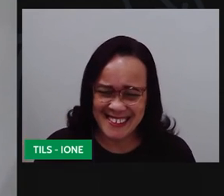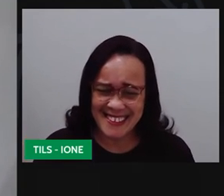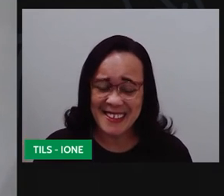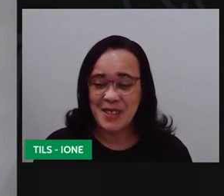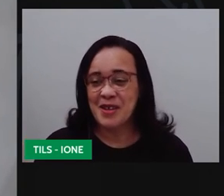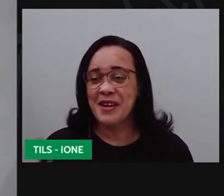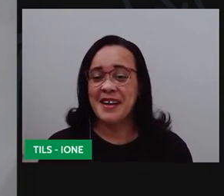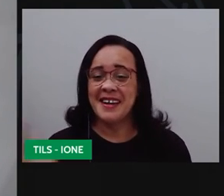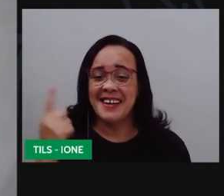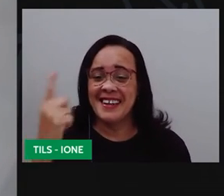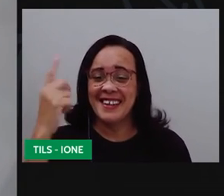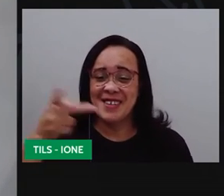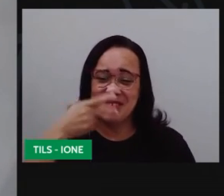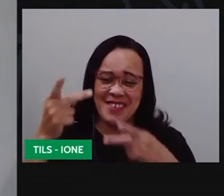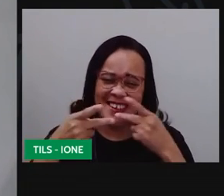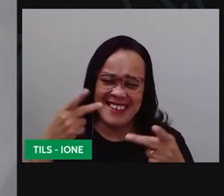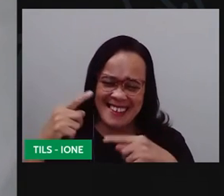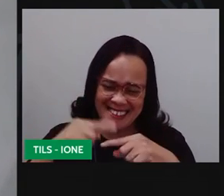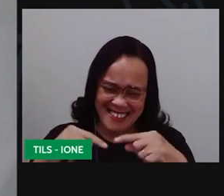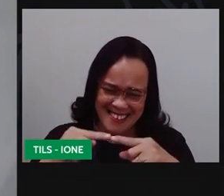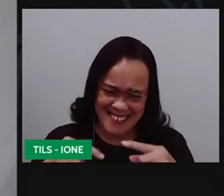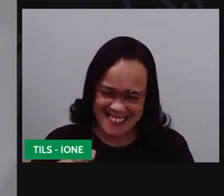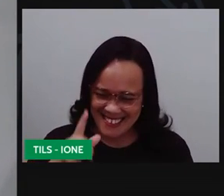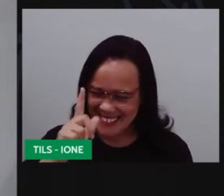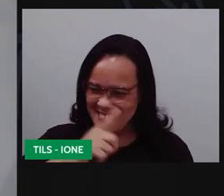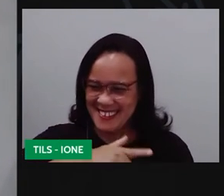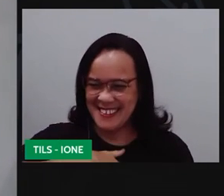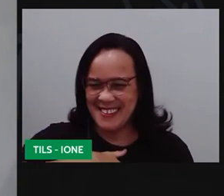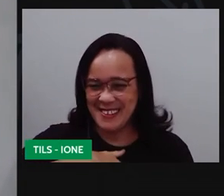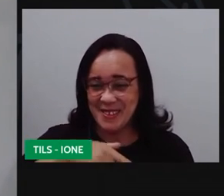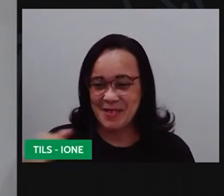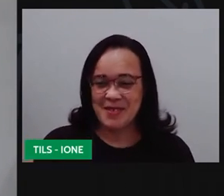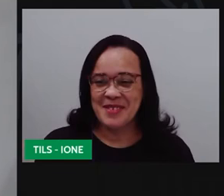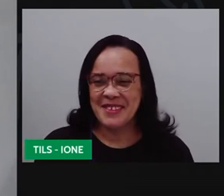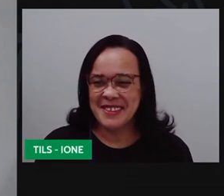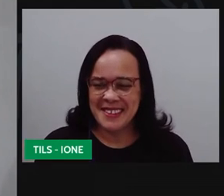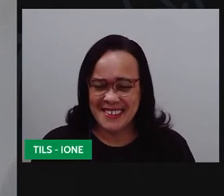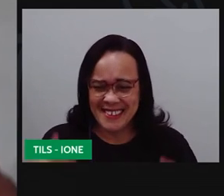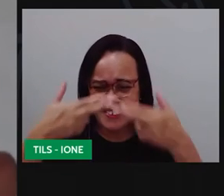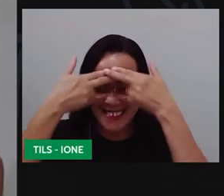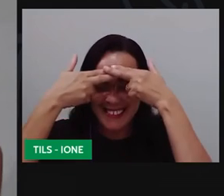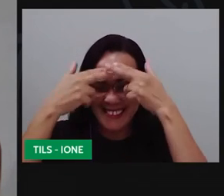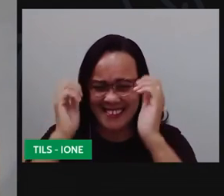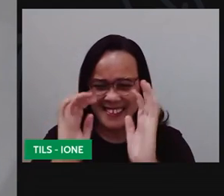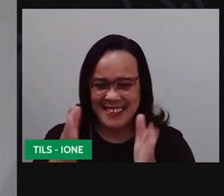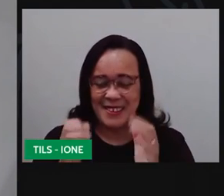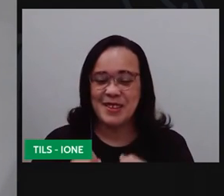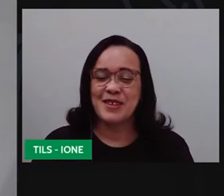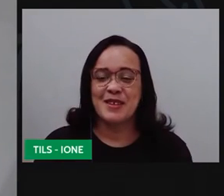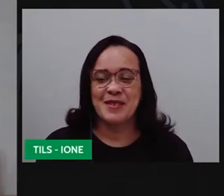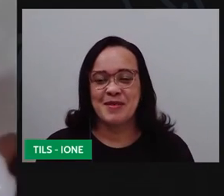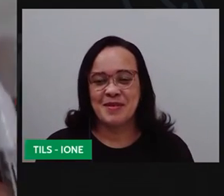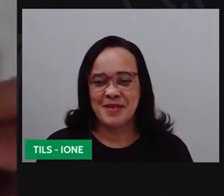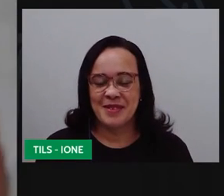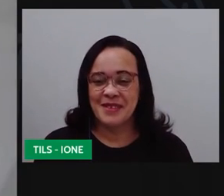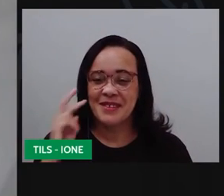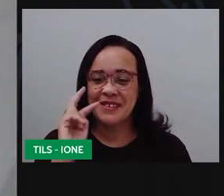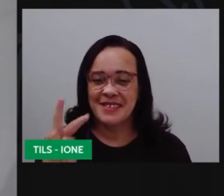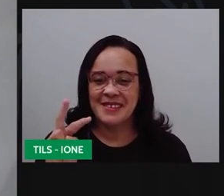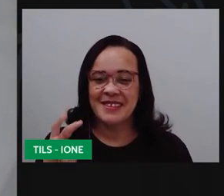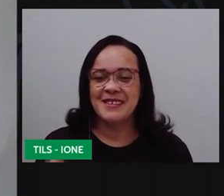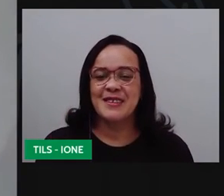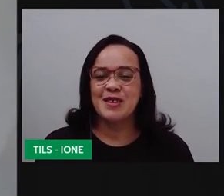Anderson isquemia Não sei ainda lusive traumatizei então vamos lá eu tenho que aqui ó